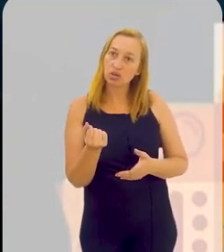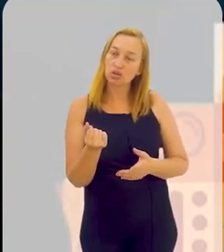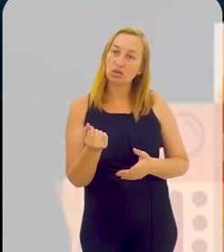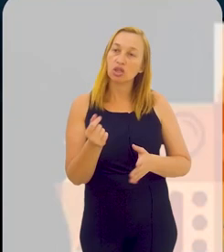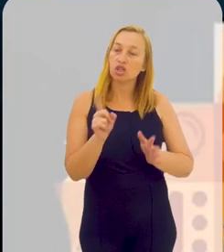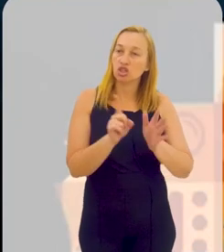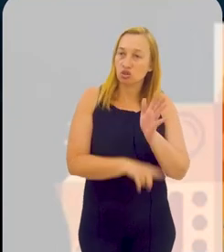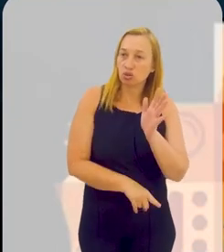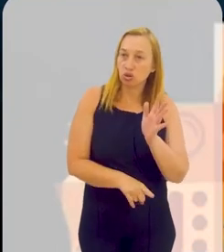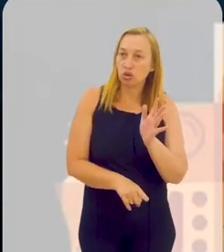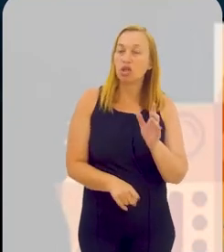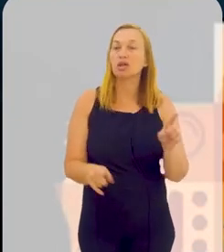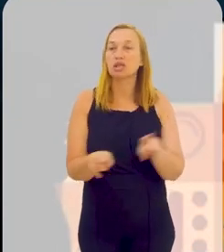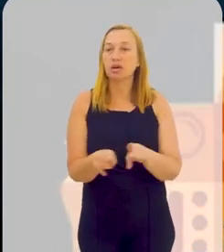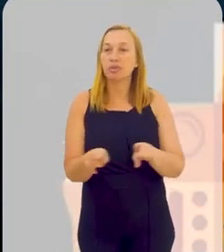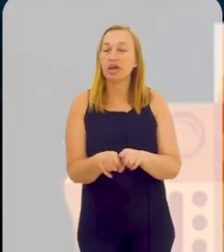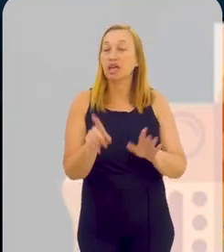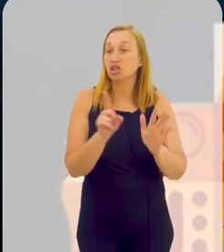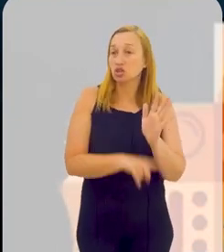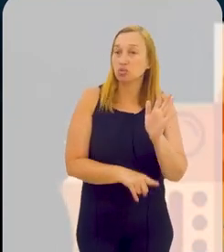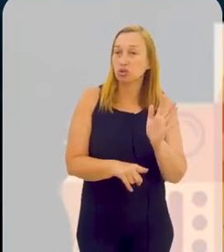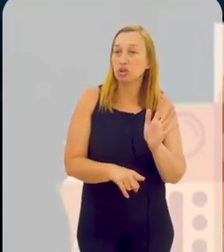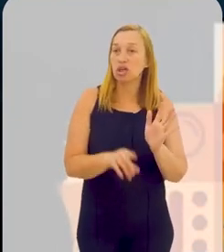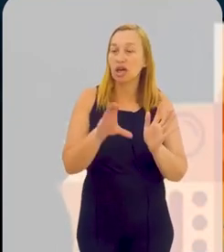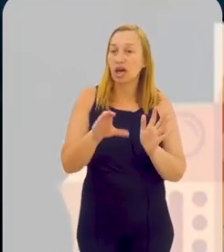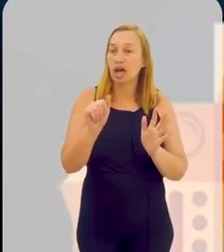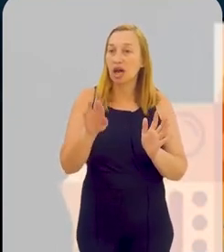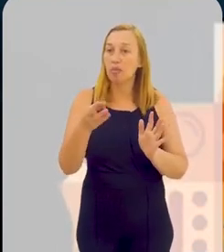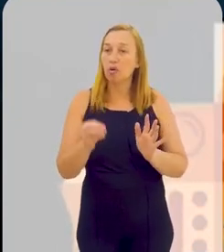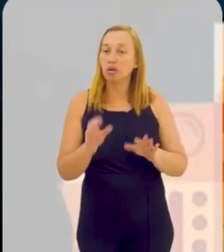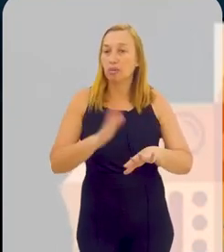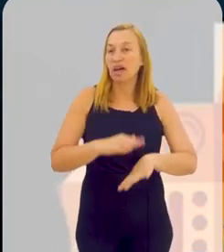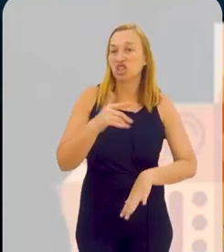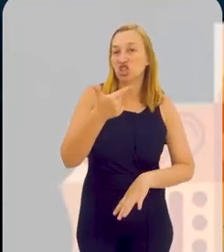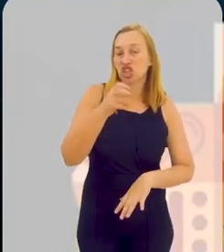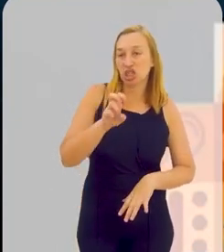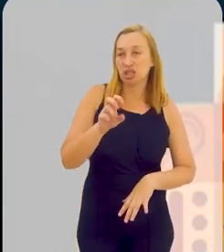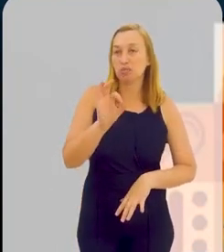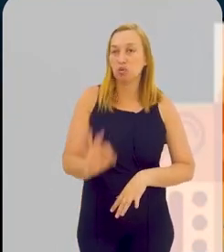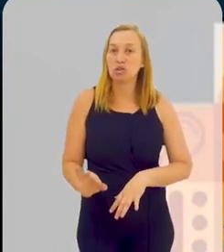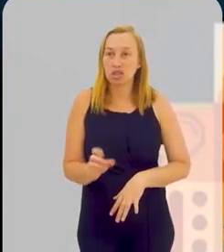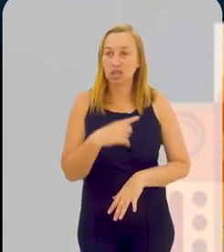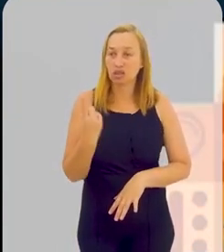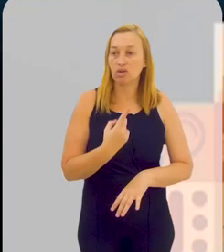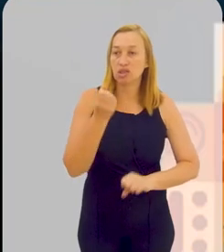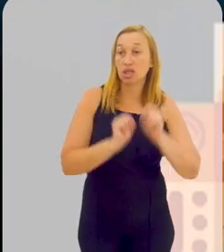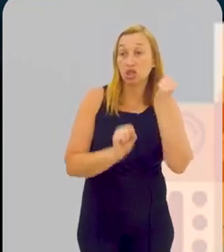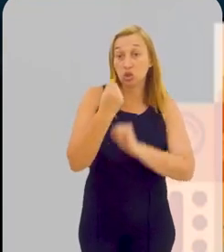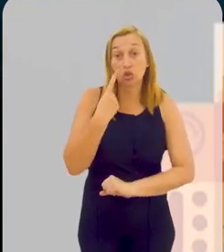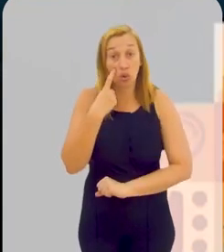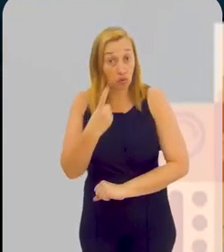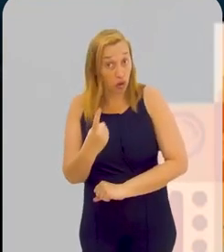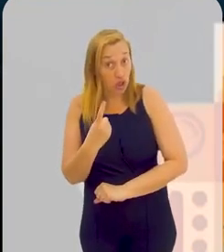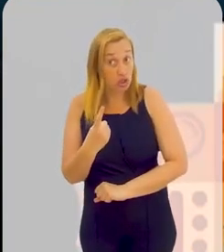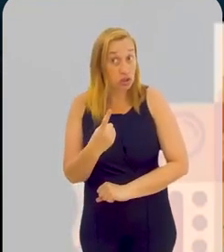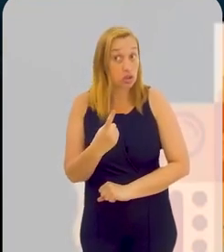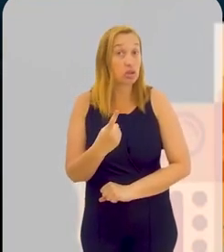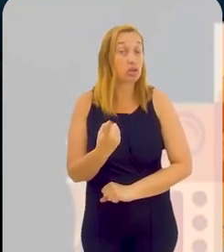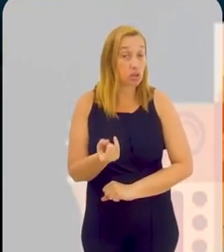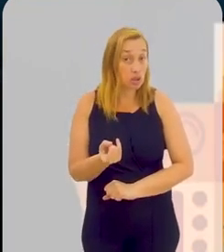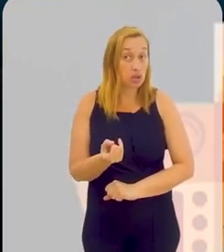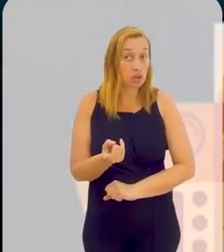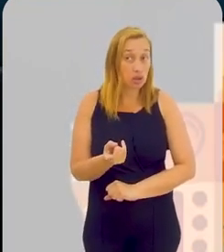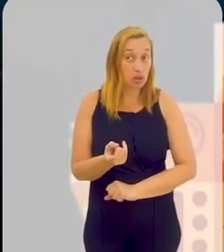e pressionar o preço para baixo, nós iríamos reduzir a emissão de carbono em mais de 15% na nossa indústria. Então, veja